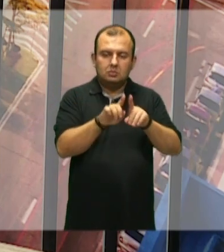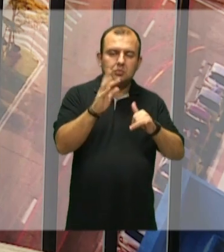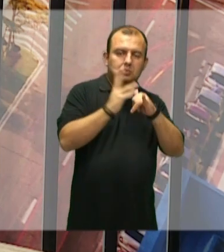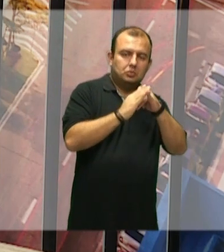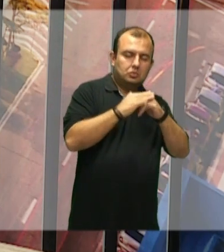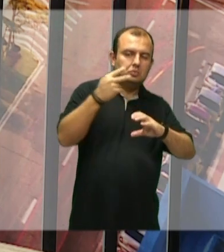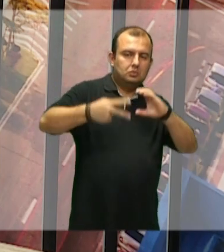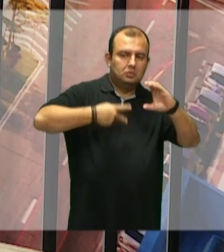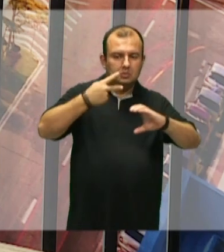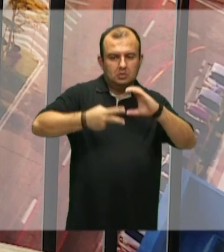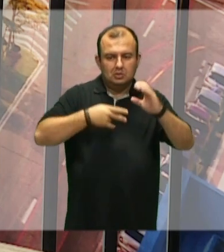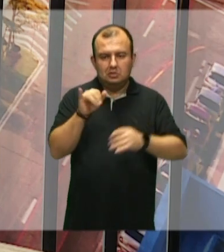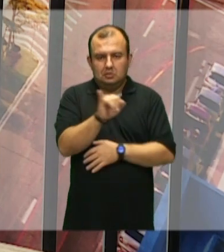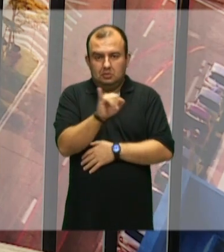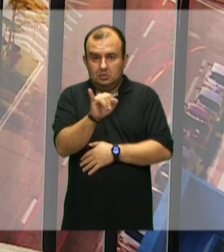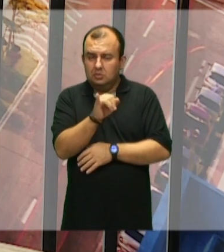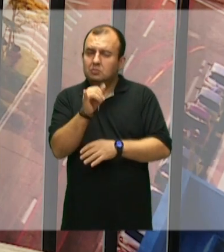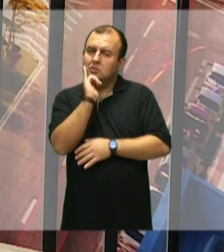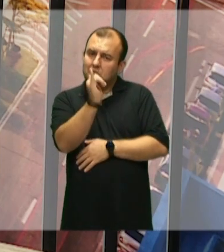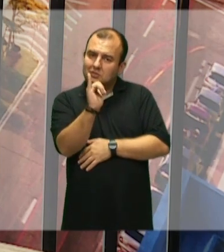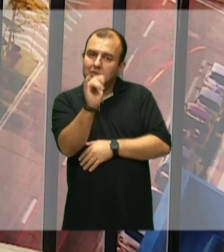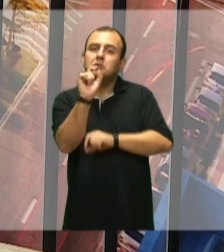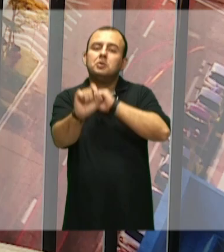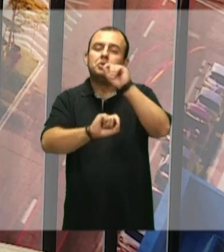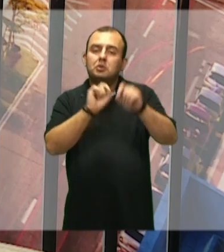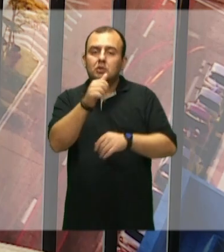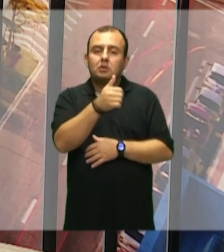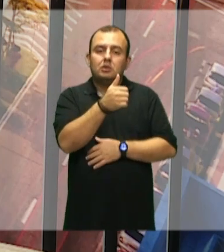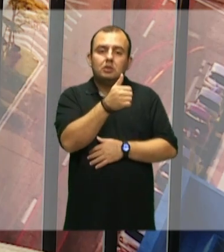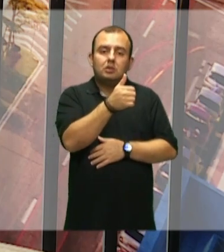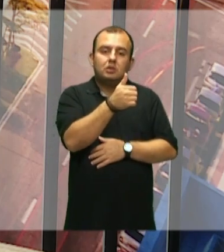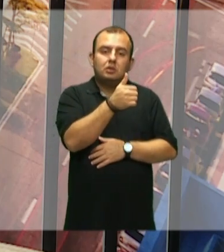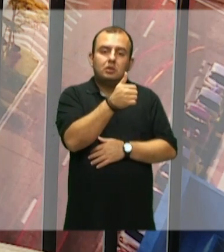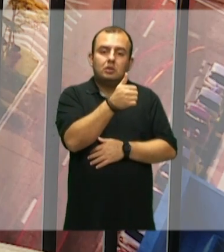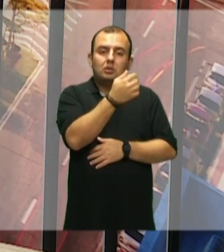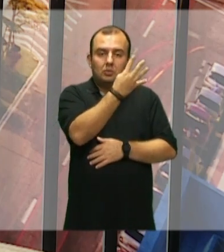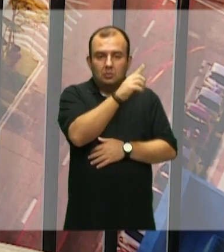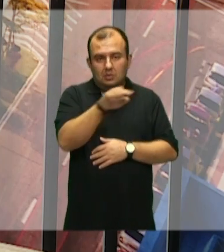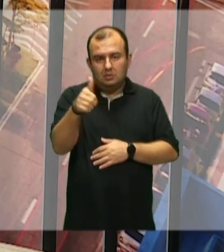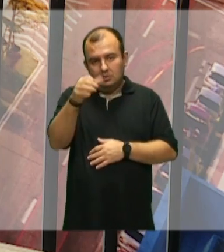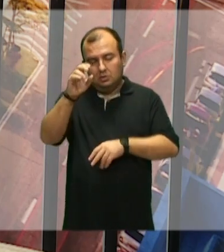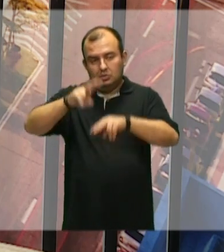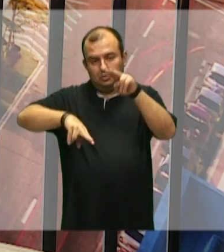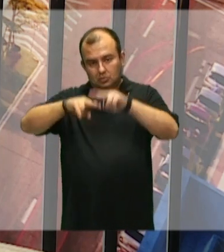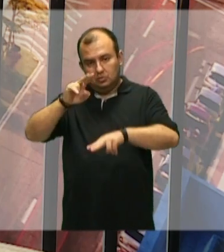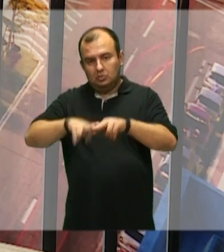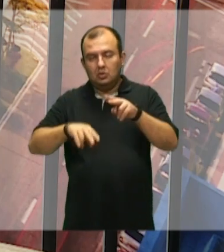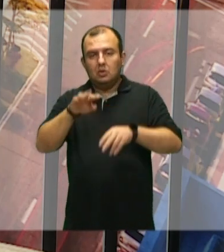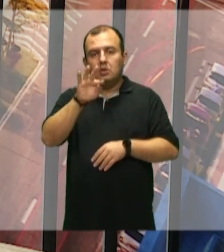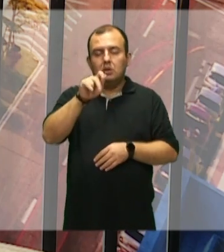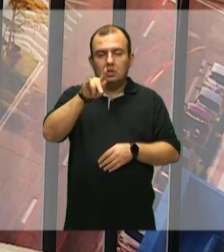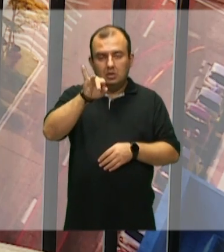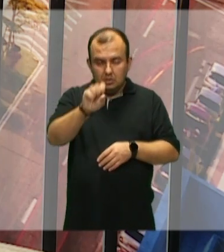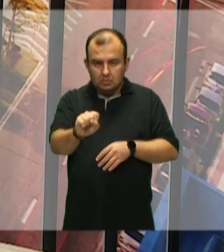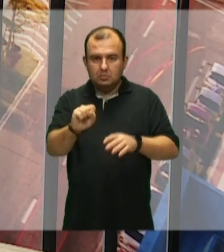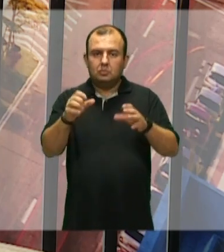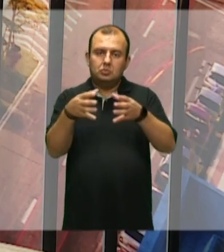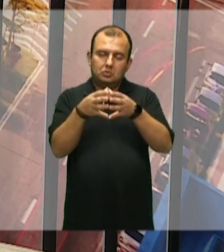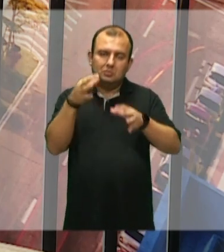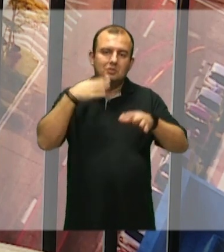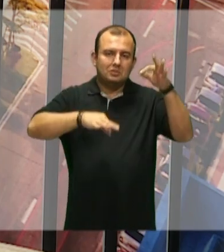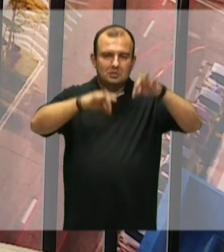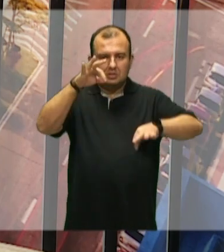de Vereadores de Itajaí, para te contar que entre 4 e 10 de junho, a Tespes Companhia de Teatro